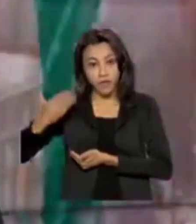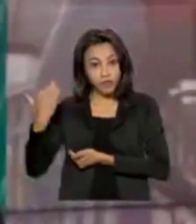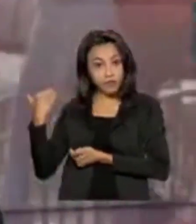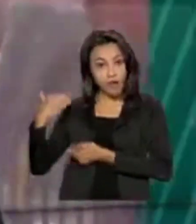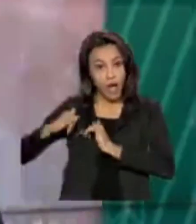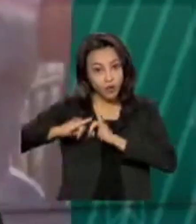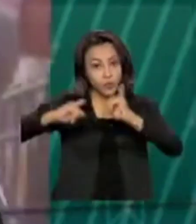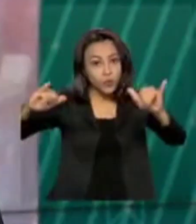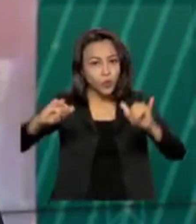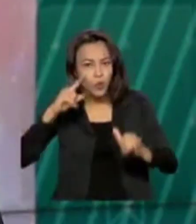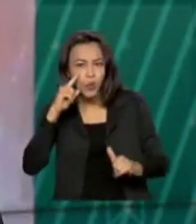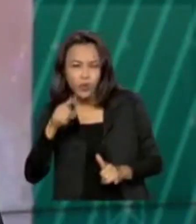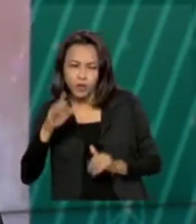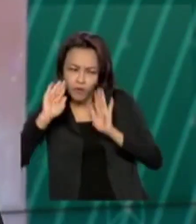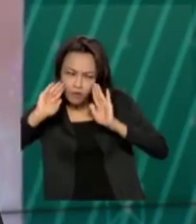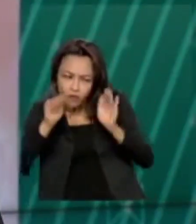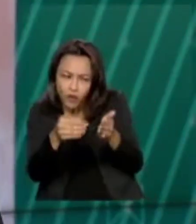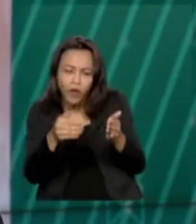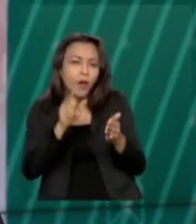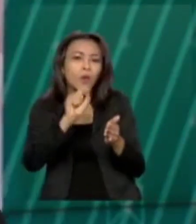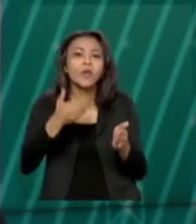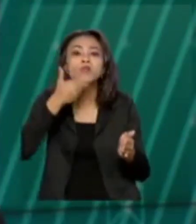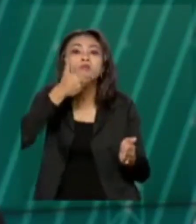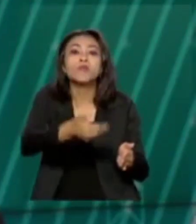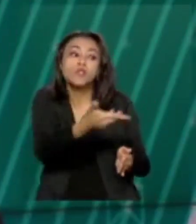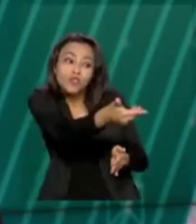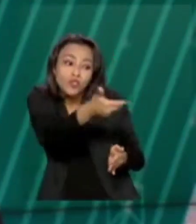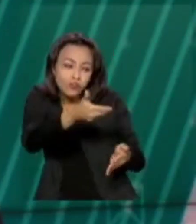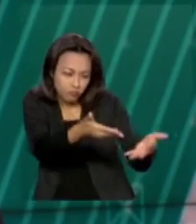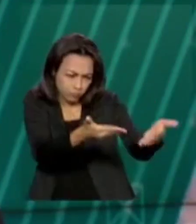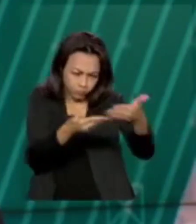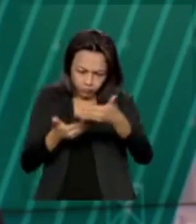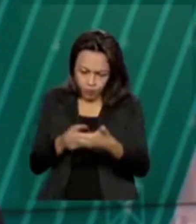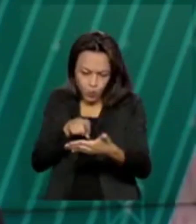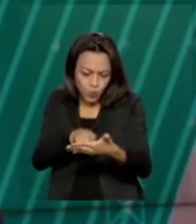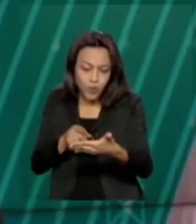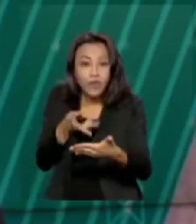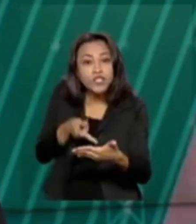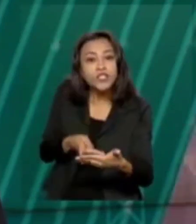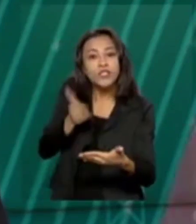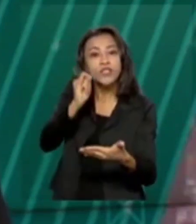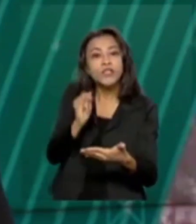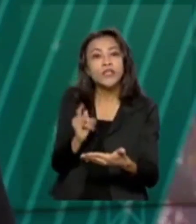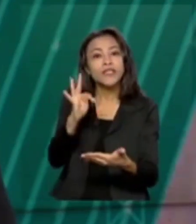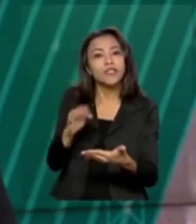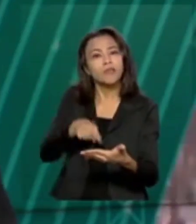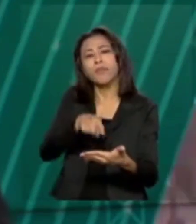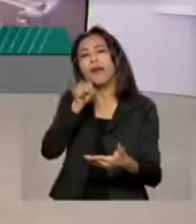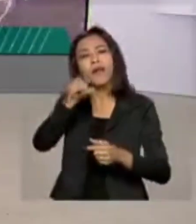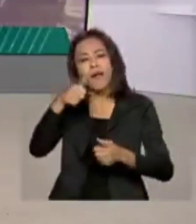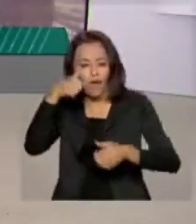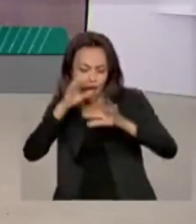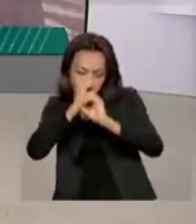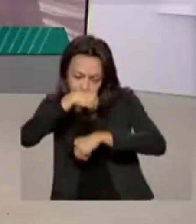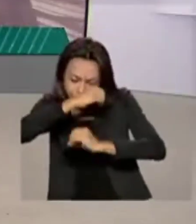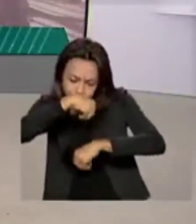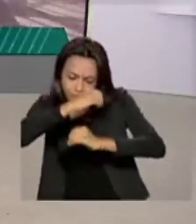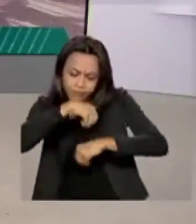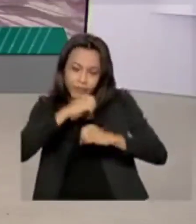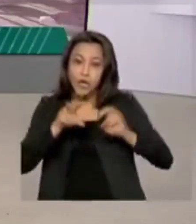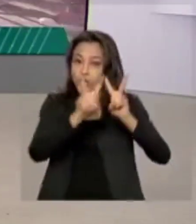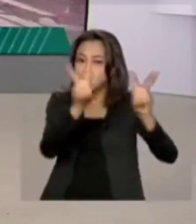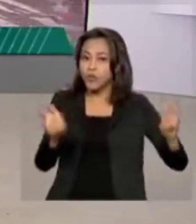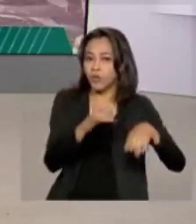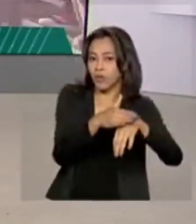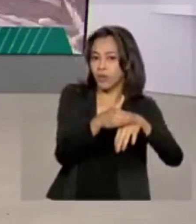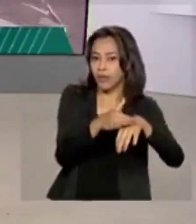prioridade à análise dos processos de registro de kits para diagnóstico laboratorial da Monkeypox. Quem traz as informações ao